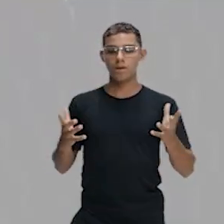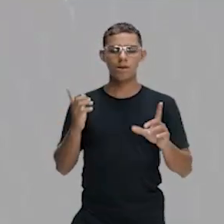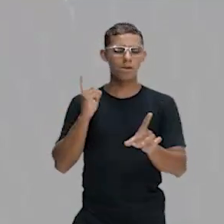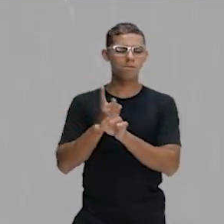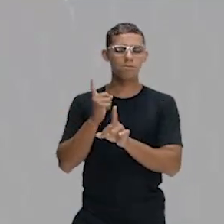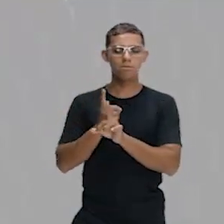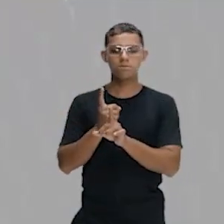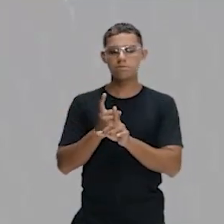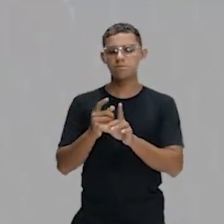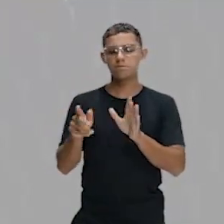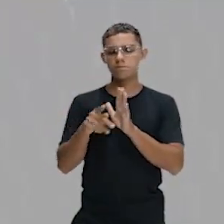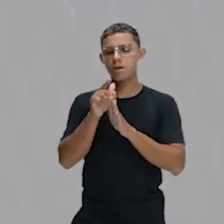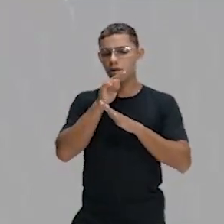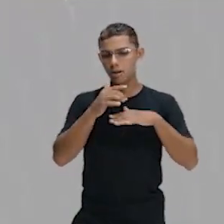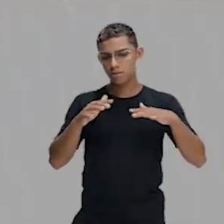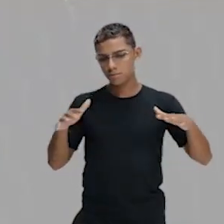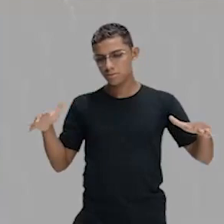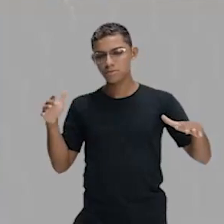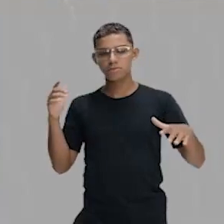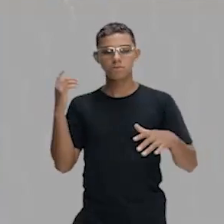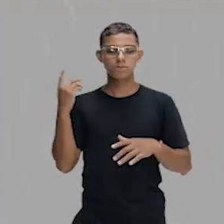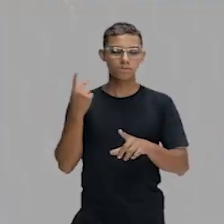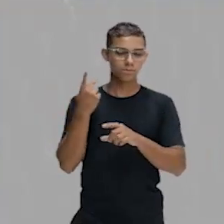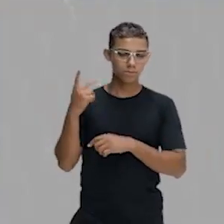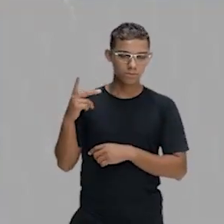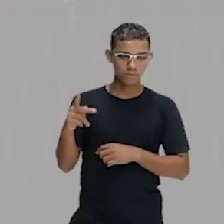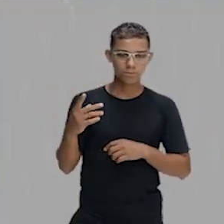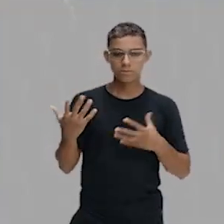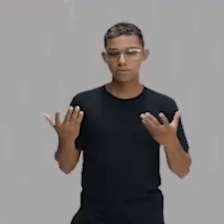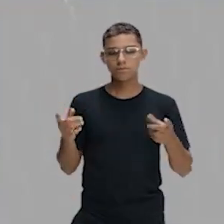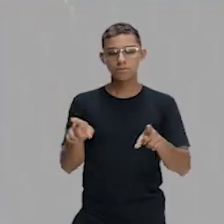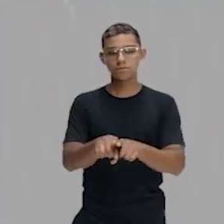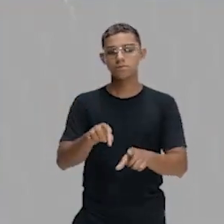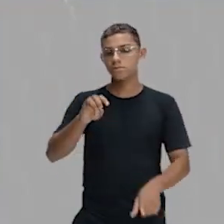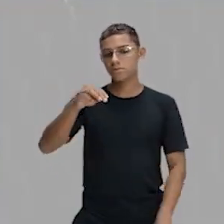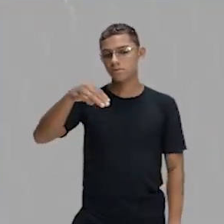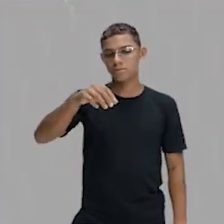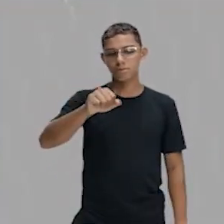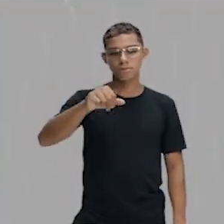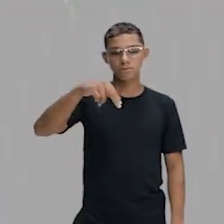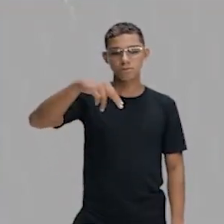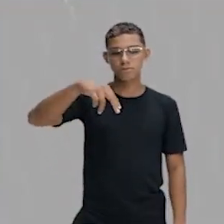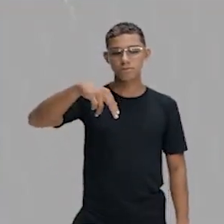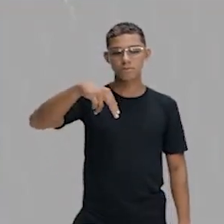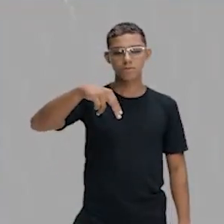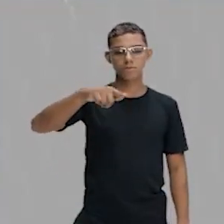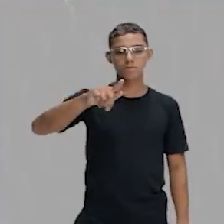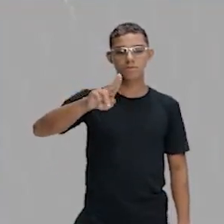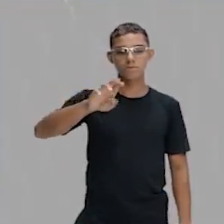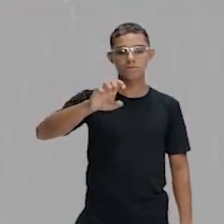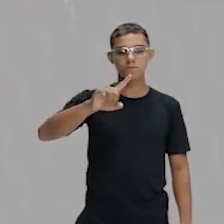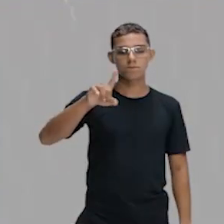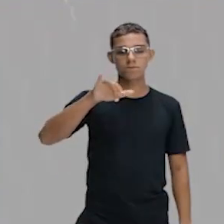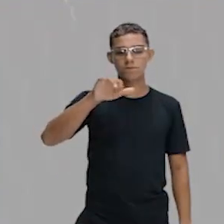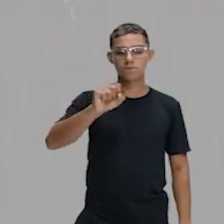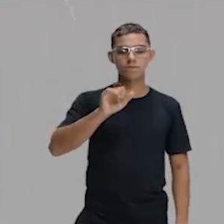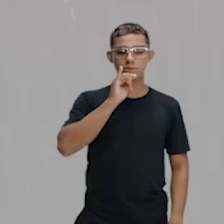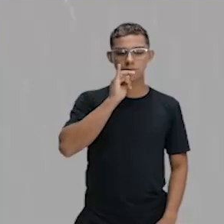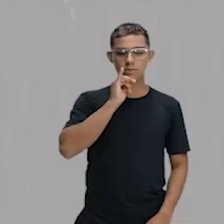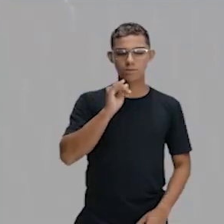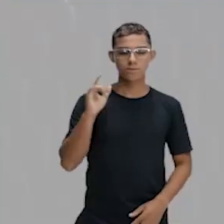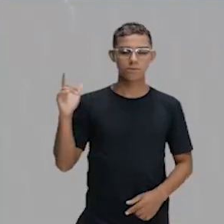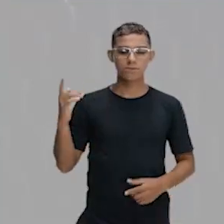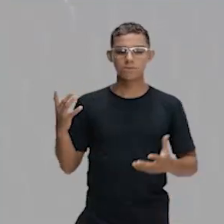encontrar próximo às praias, ok? E os manguezais são aqueles ambientes conhecidos como